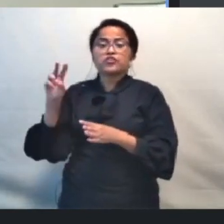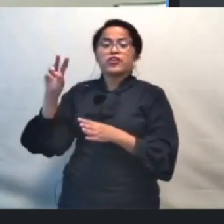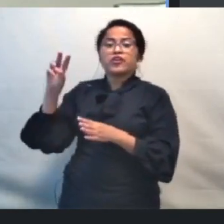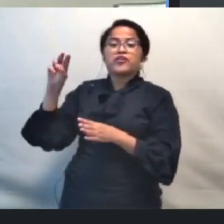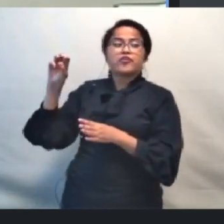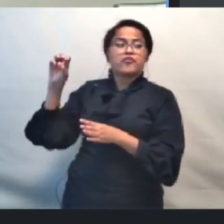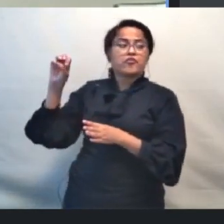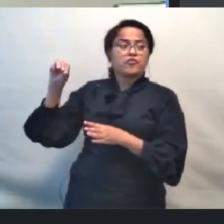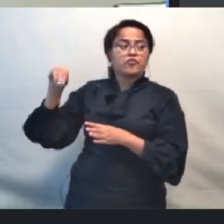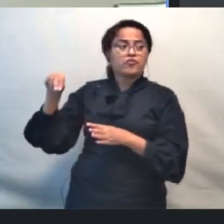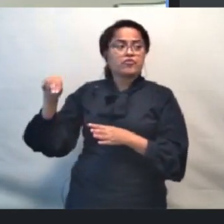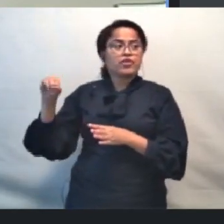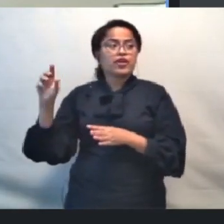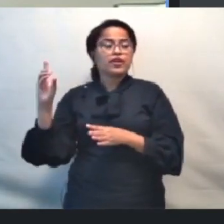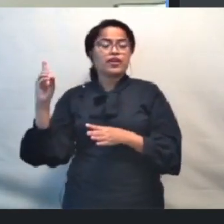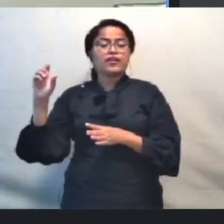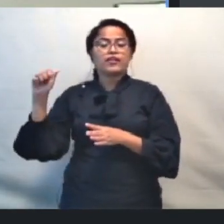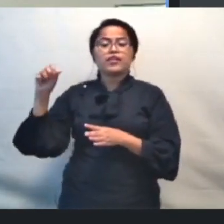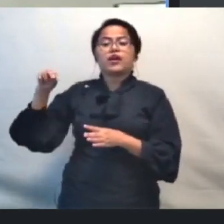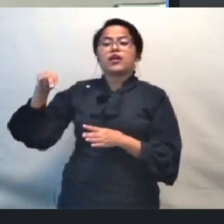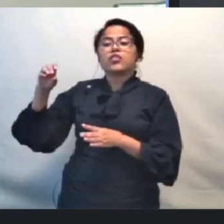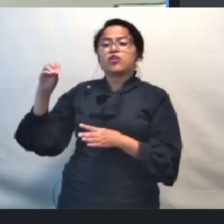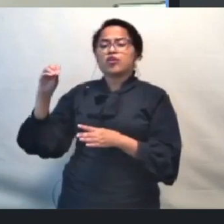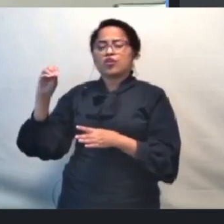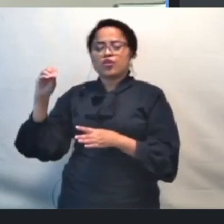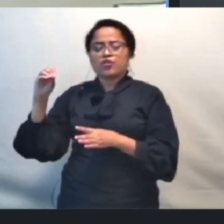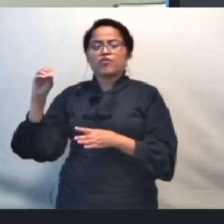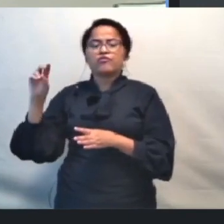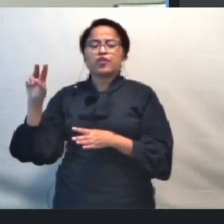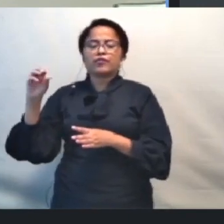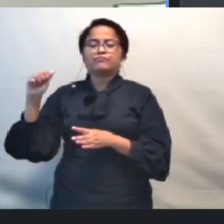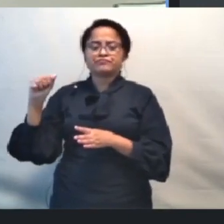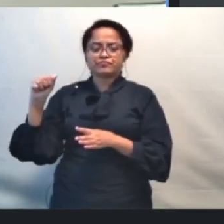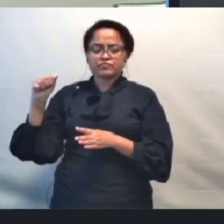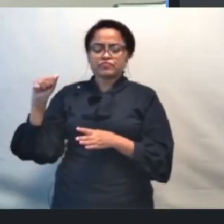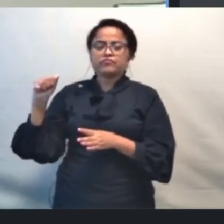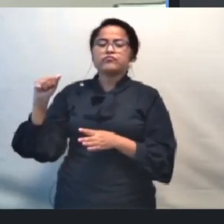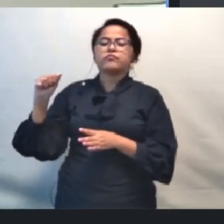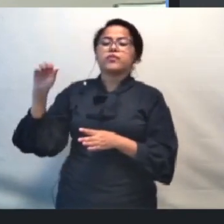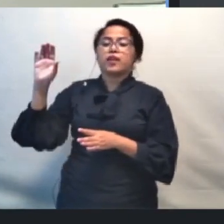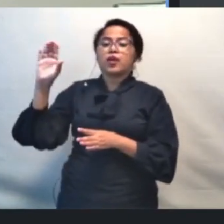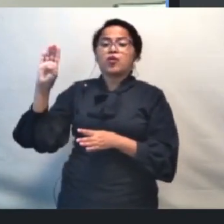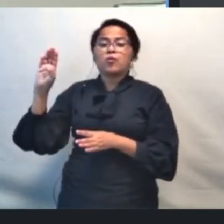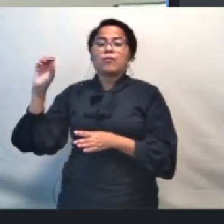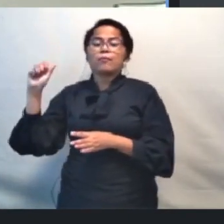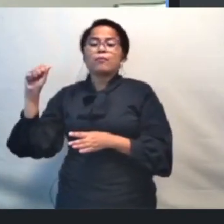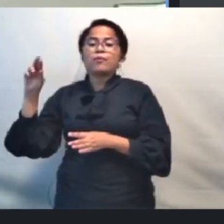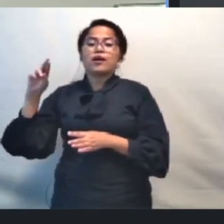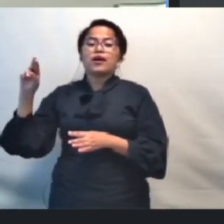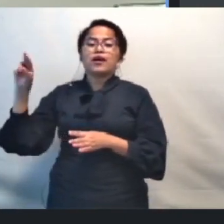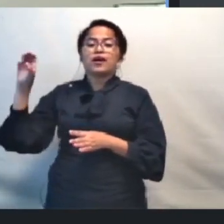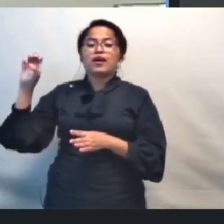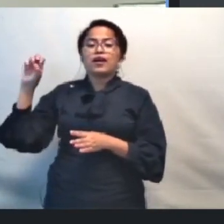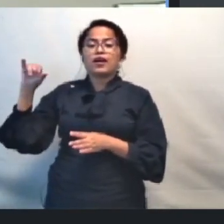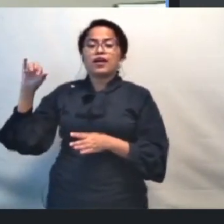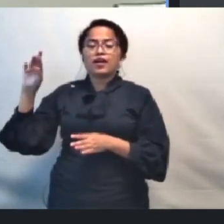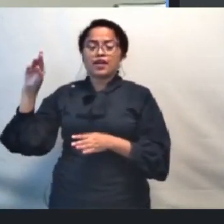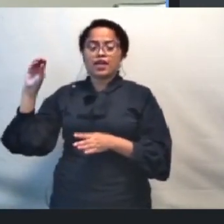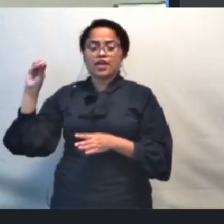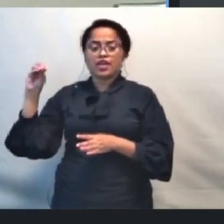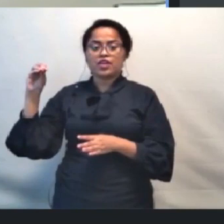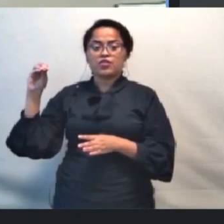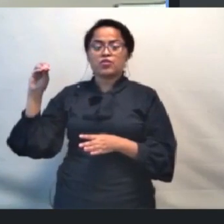Nordeste. E aí, a partir desta semana, na segunda-feira, a gente já começou